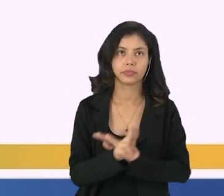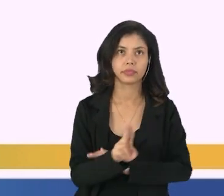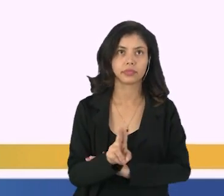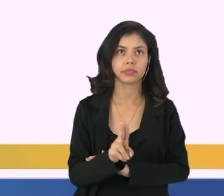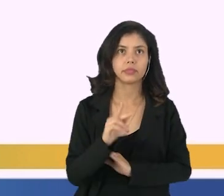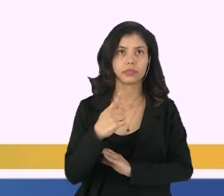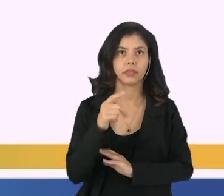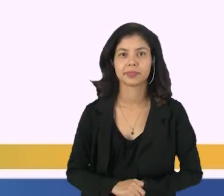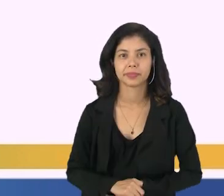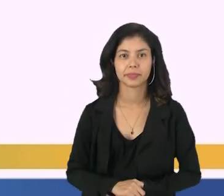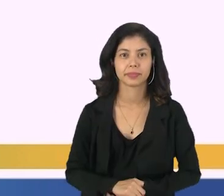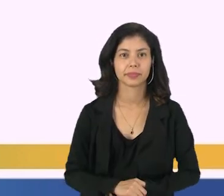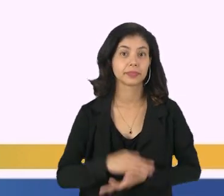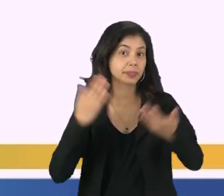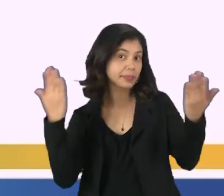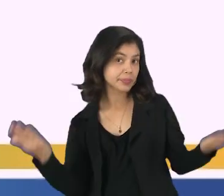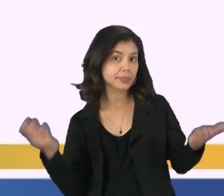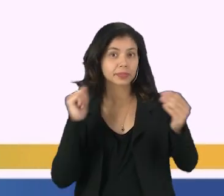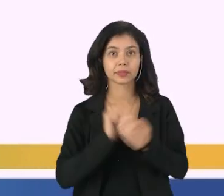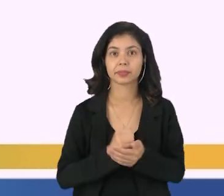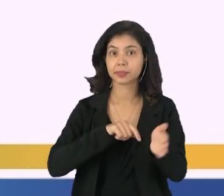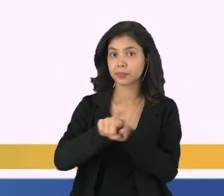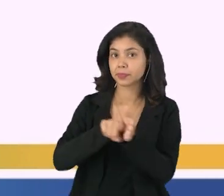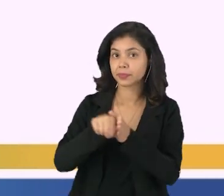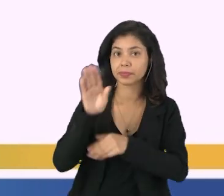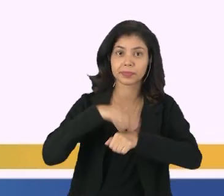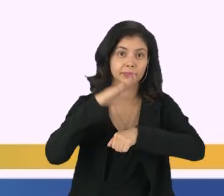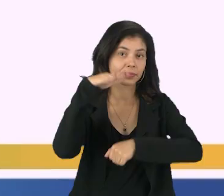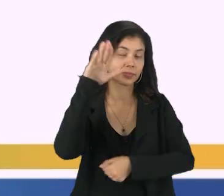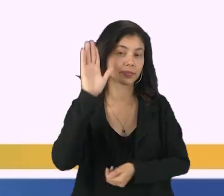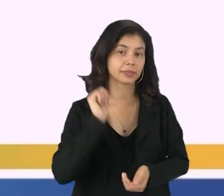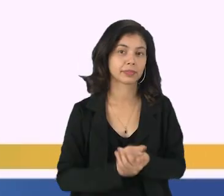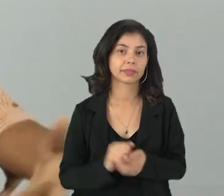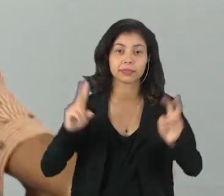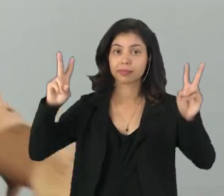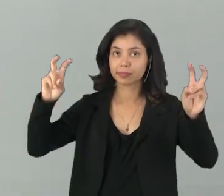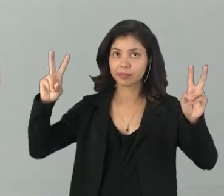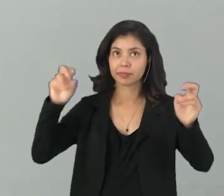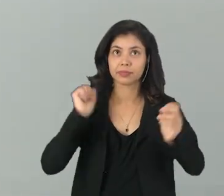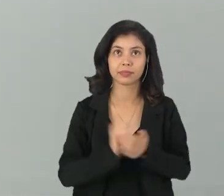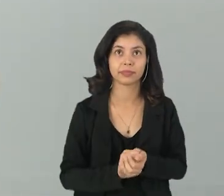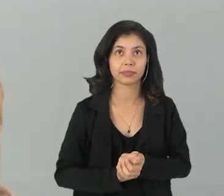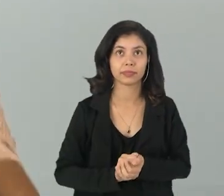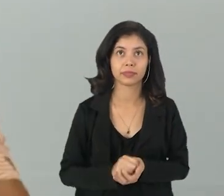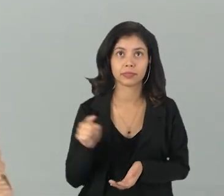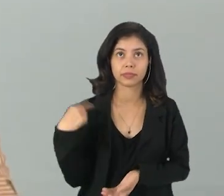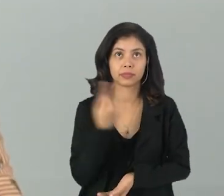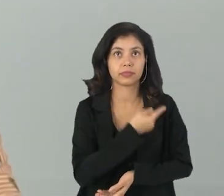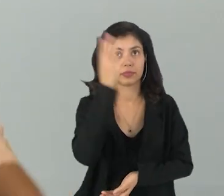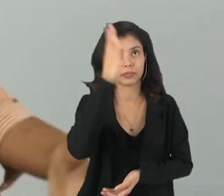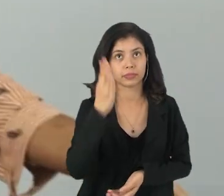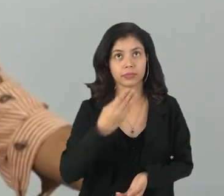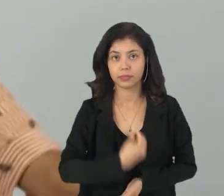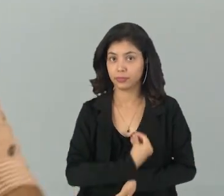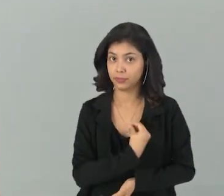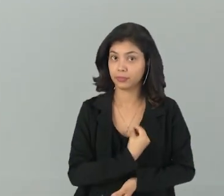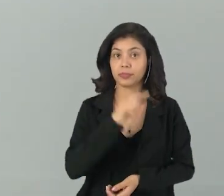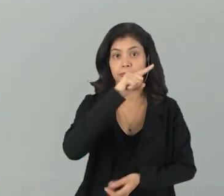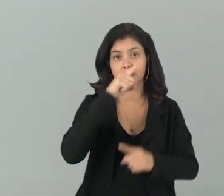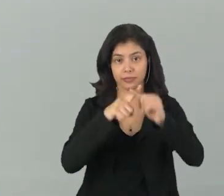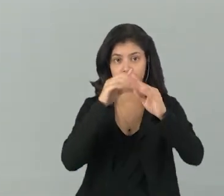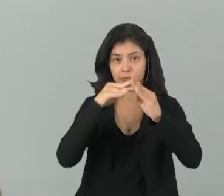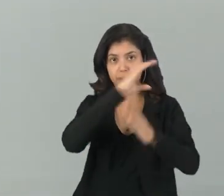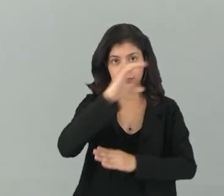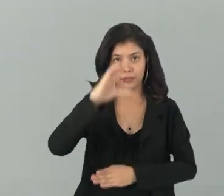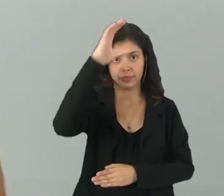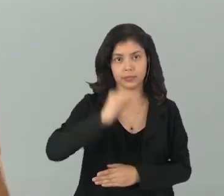de padroado. Então, pessoal, pesquisem mais, né, sobre essa temática no nosso Brasil, essa presença